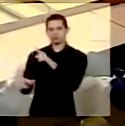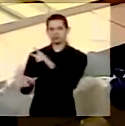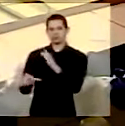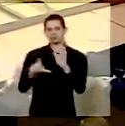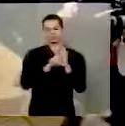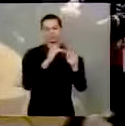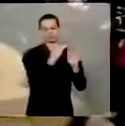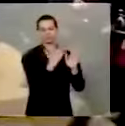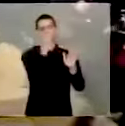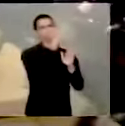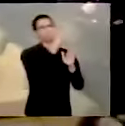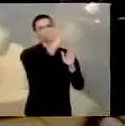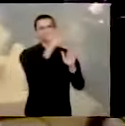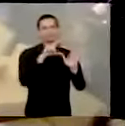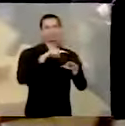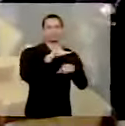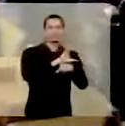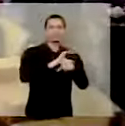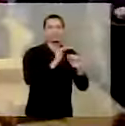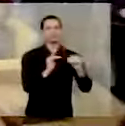se sobrepor, ninguém.